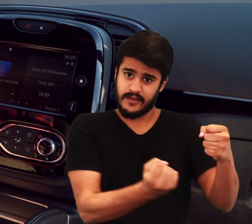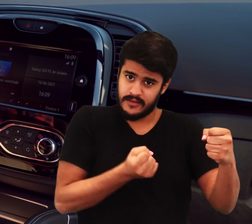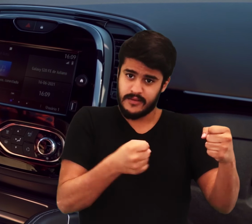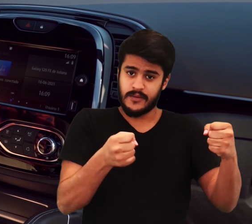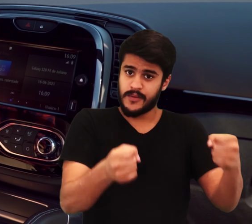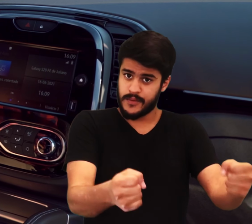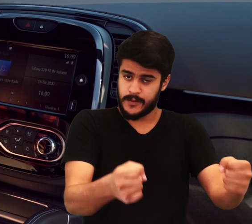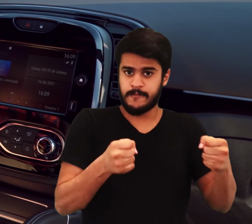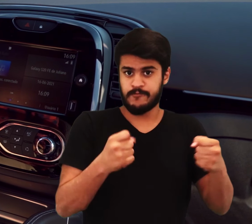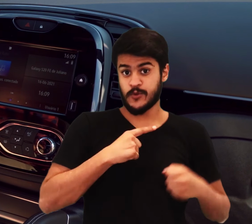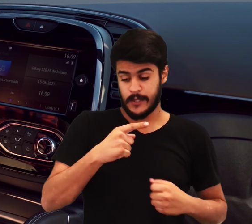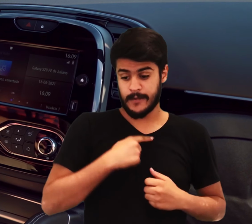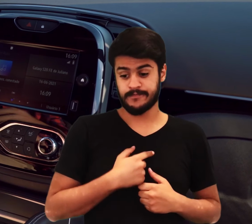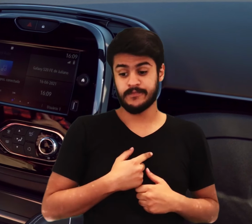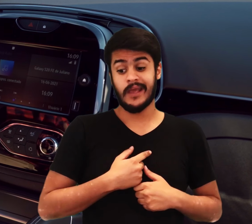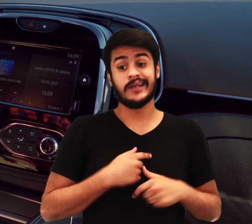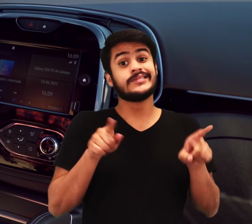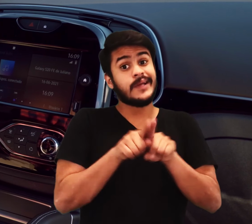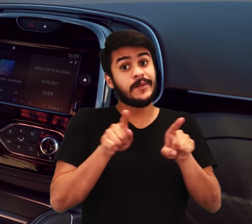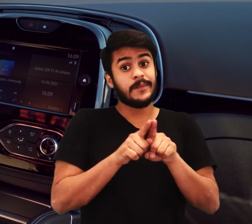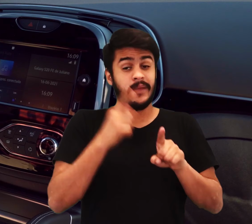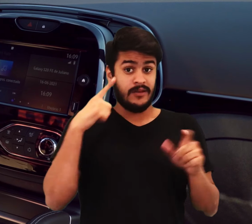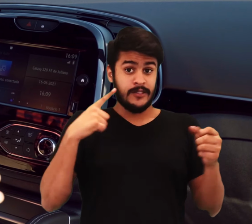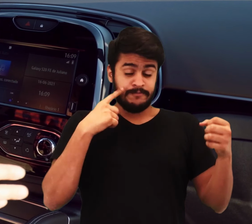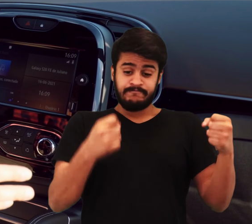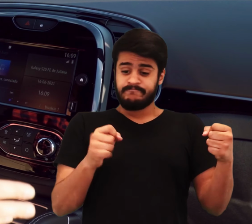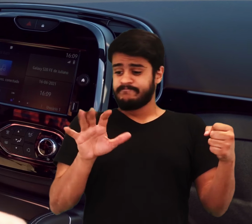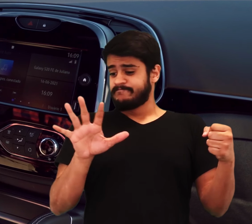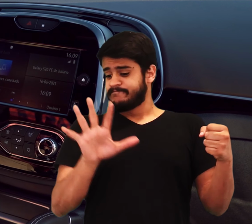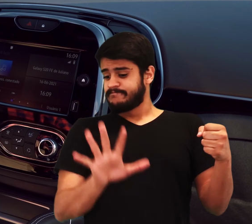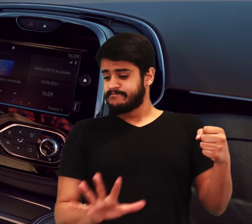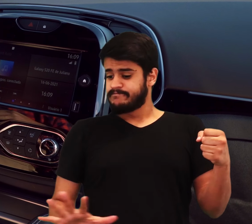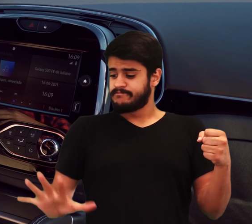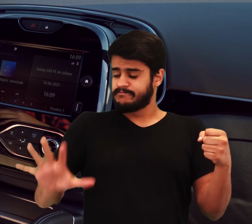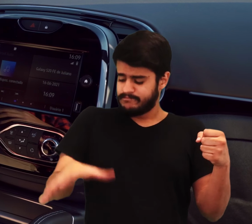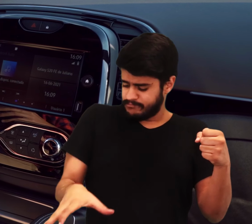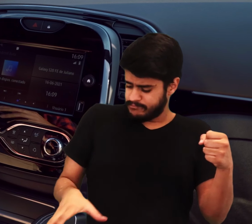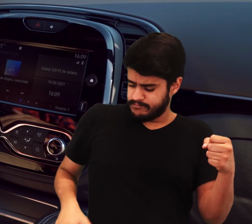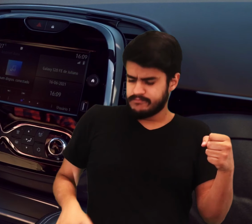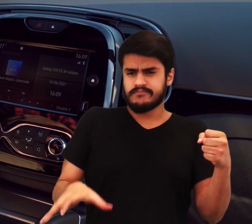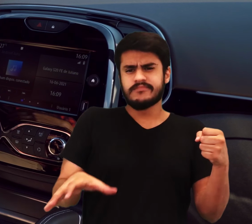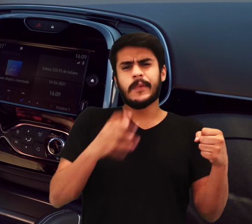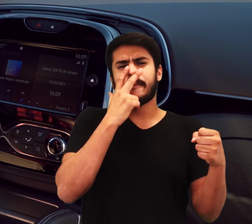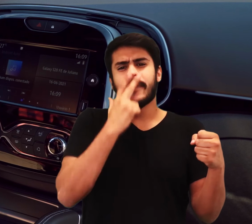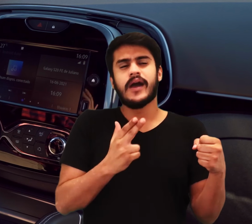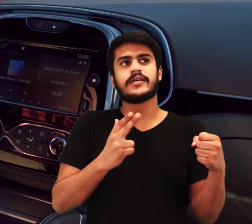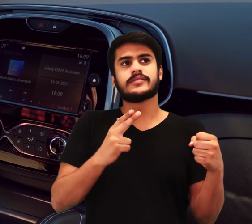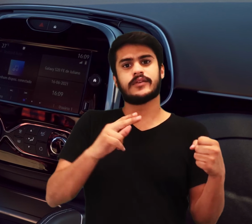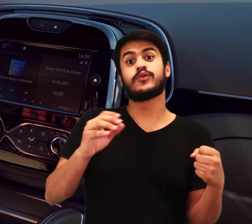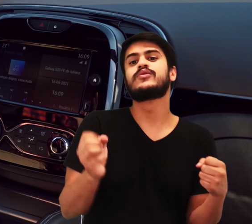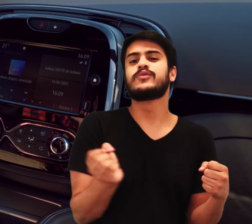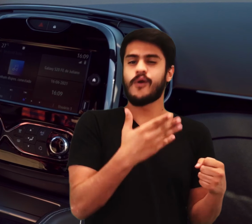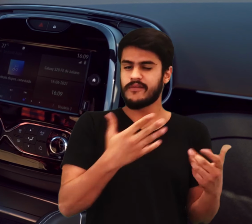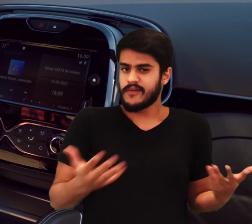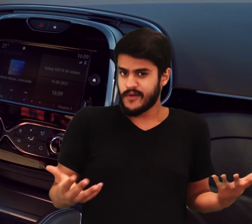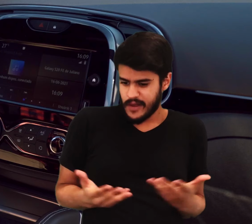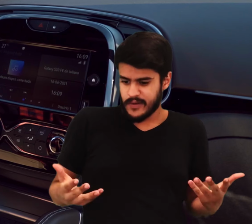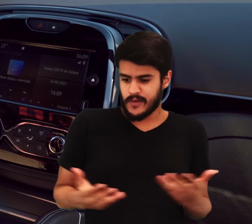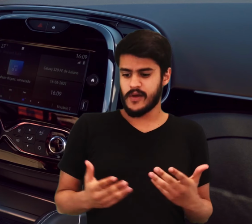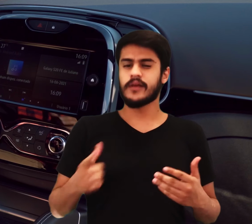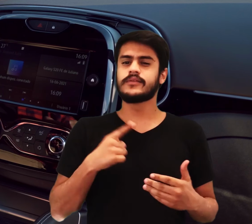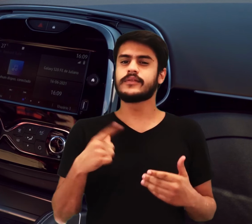presença disso. E a gente tem uma resolução de cabine aqui, pessoal, que, vamos dizer assim, atualiza o Capture, né? Deixa